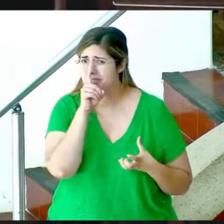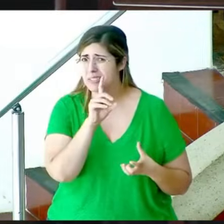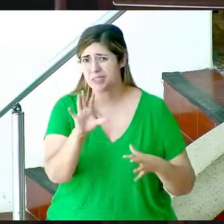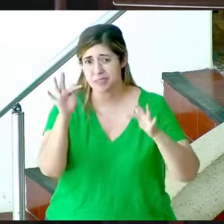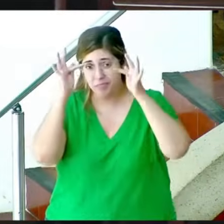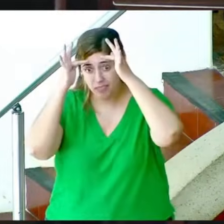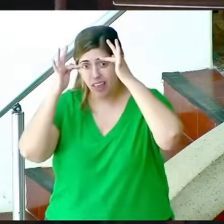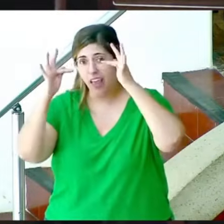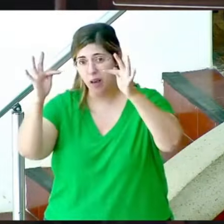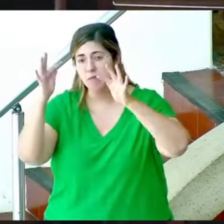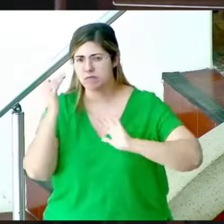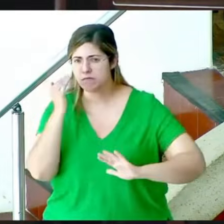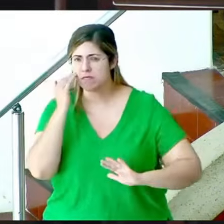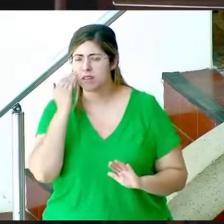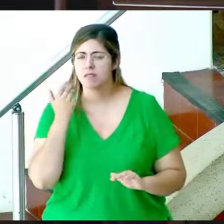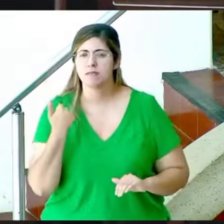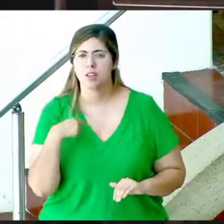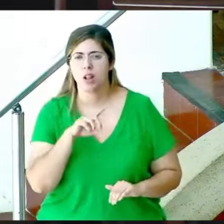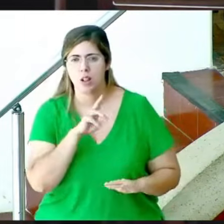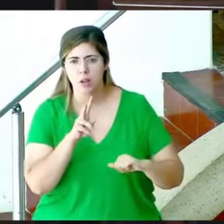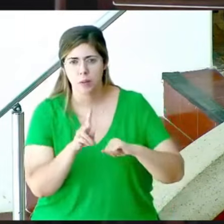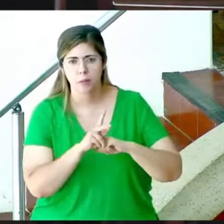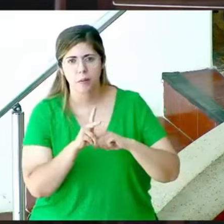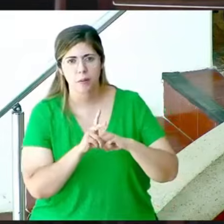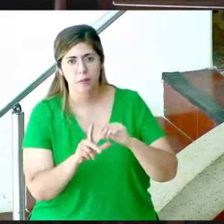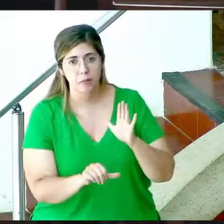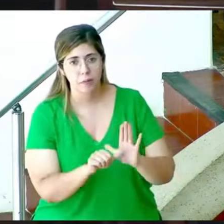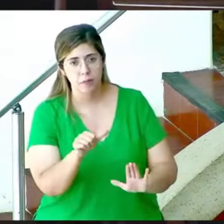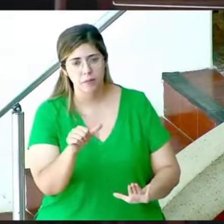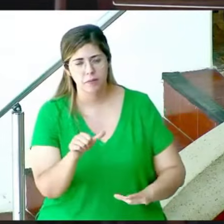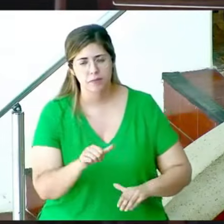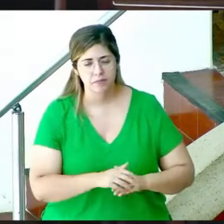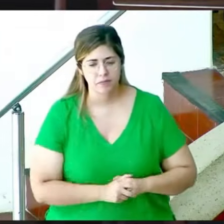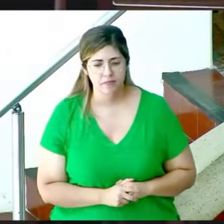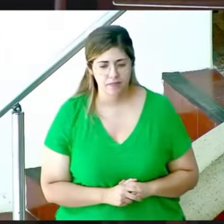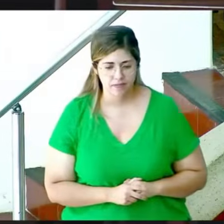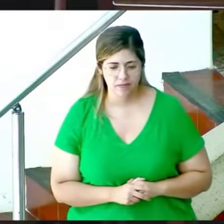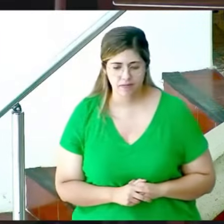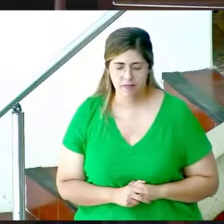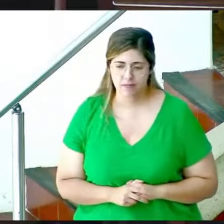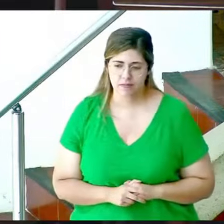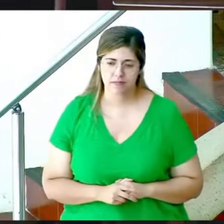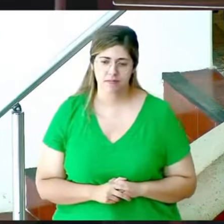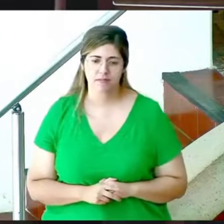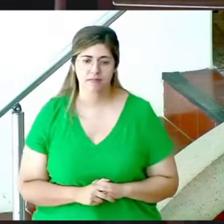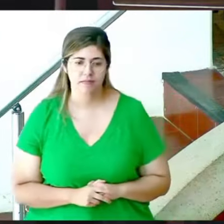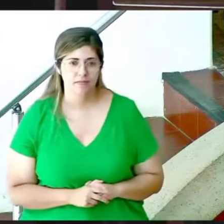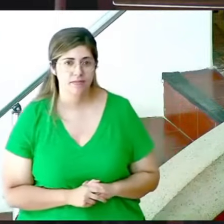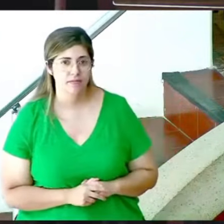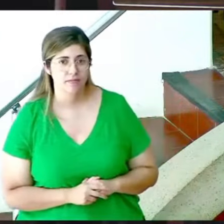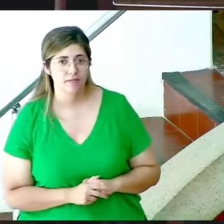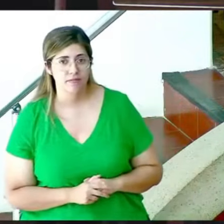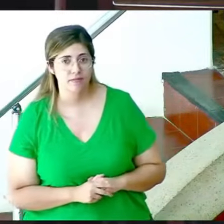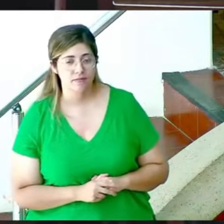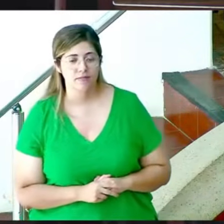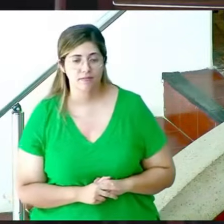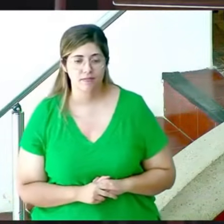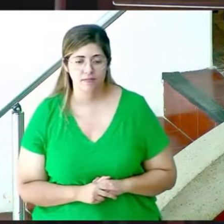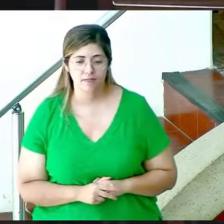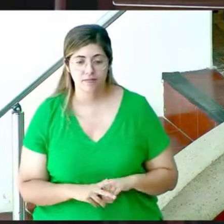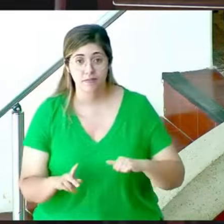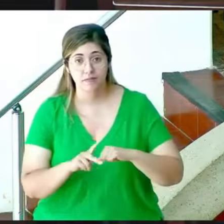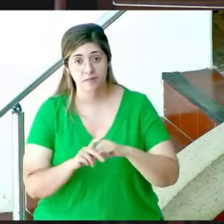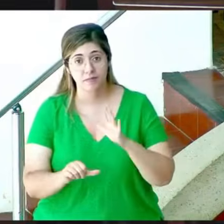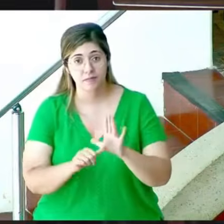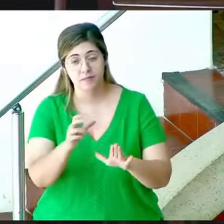de Deus diz. 1 de Pedro, e nós fechamos o ciclo voltando para 1 de Pedro. 1 de Pedro, capítulo